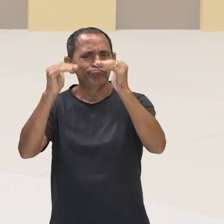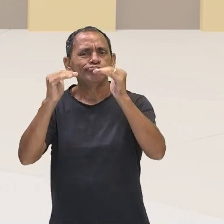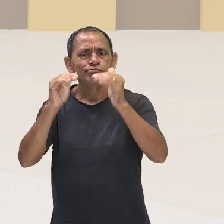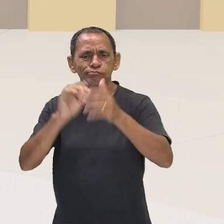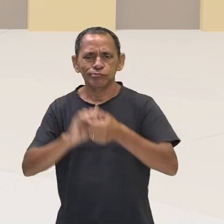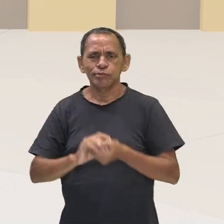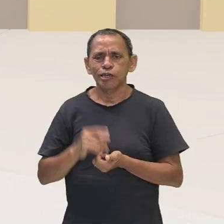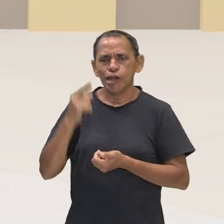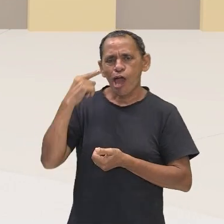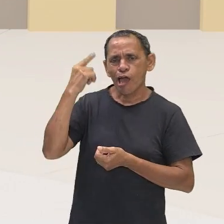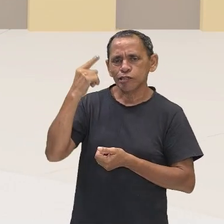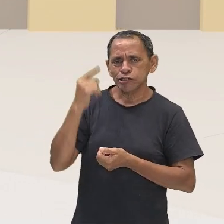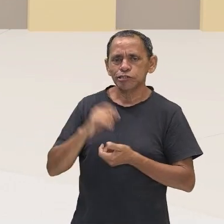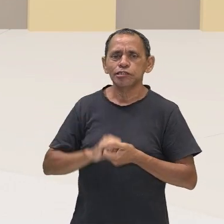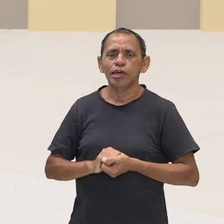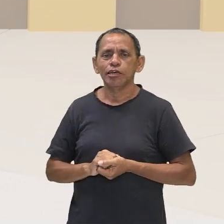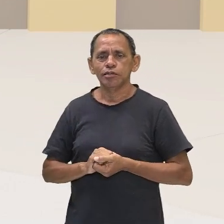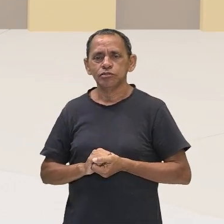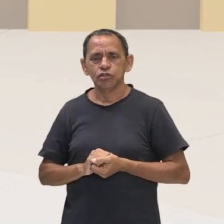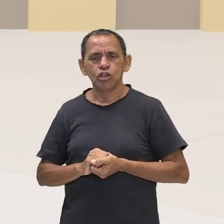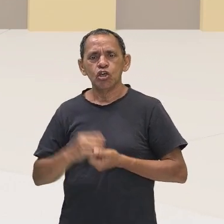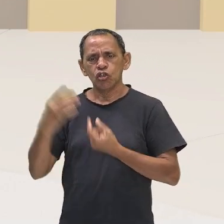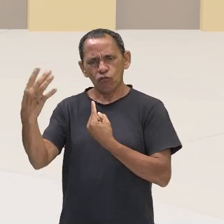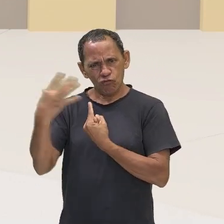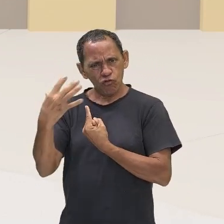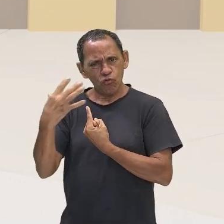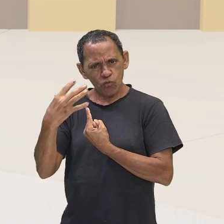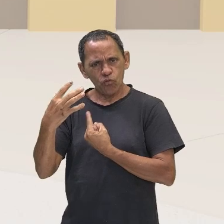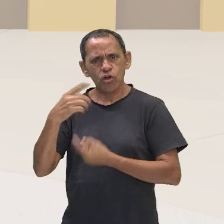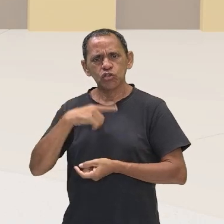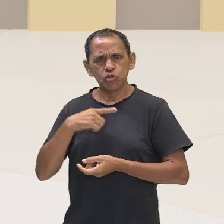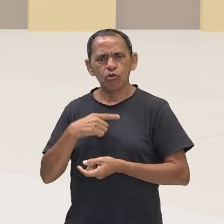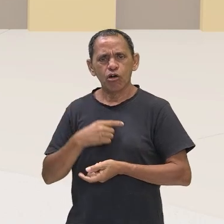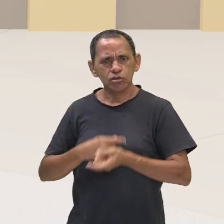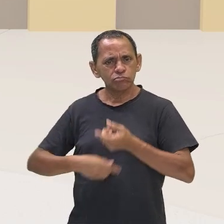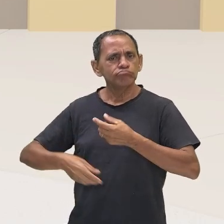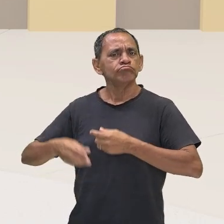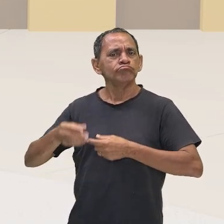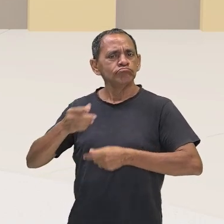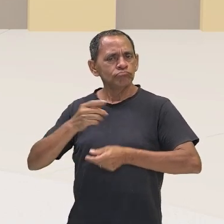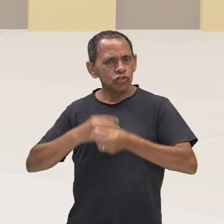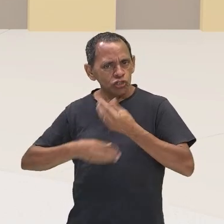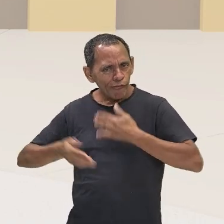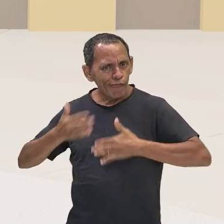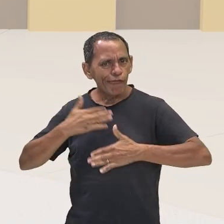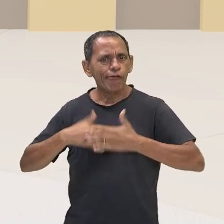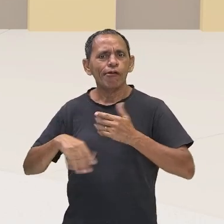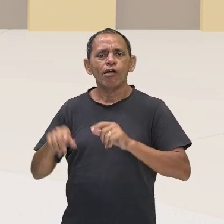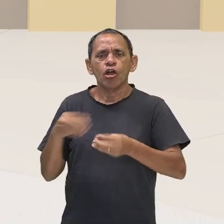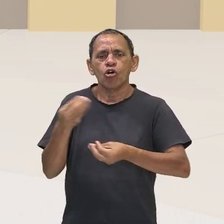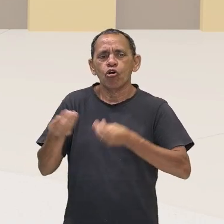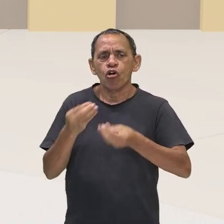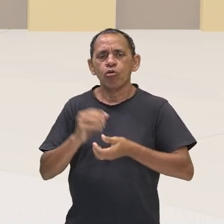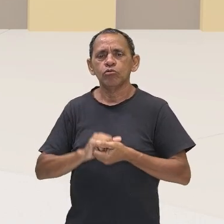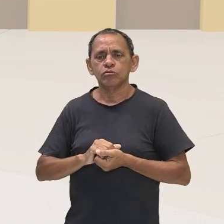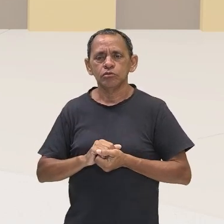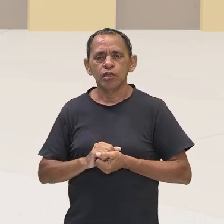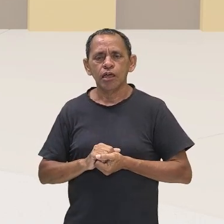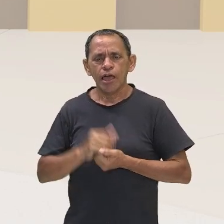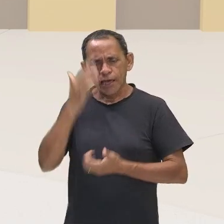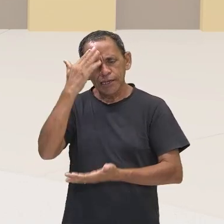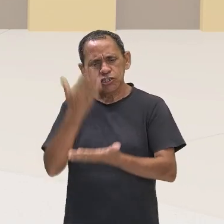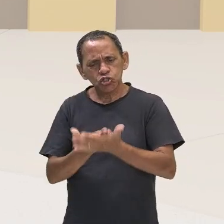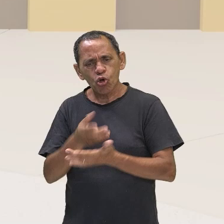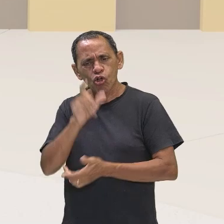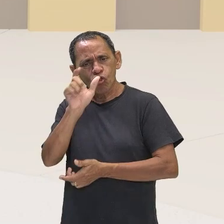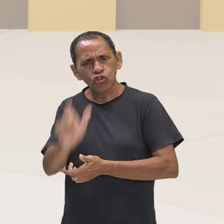chefe. Será que você não consegue mesmo? Ou você adquiriu, né, acreditou nisso e isso está te paralisando? Ou